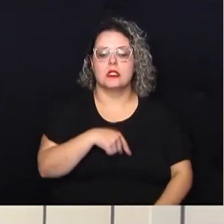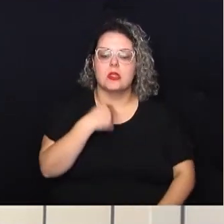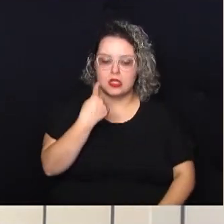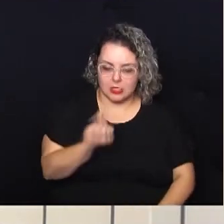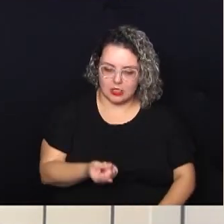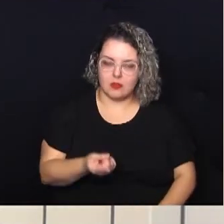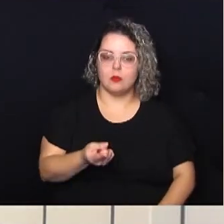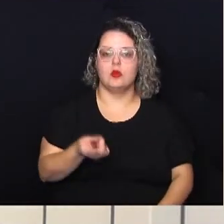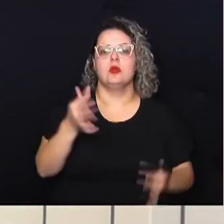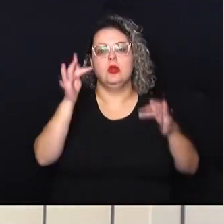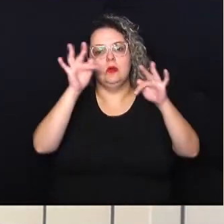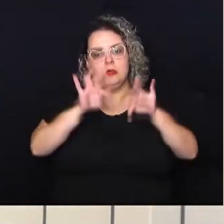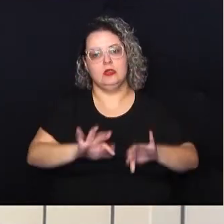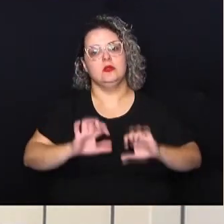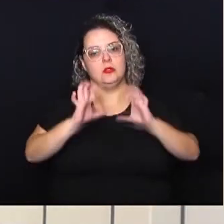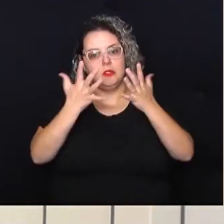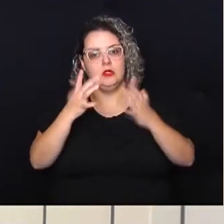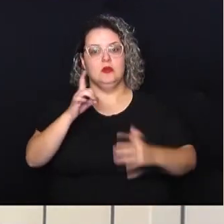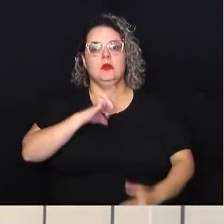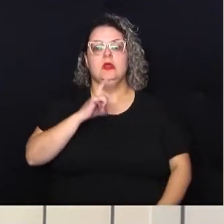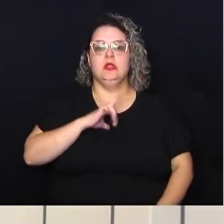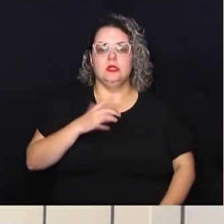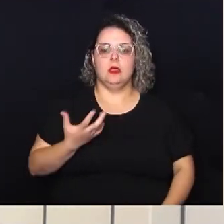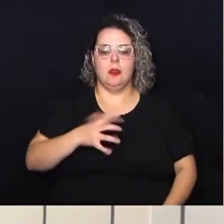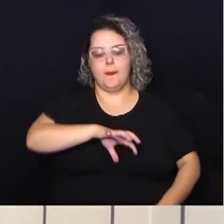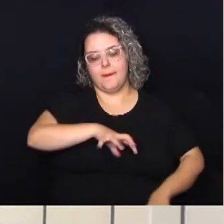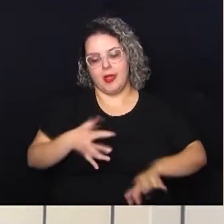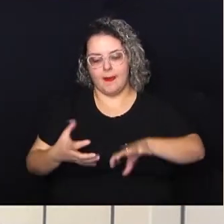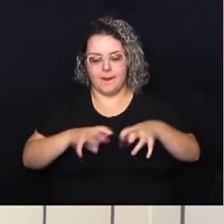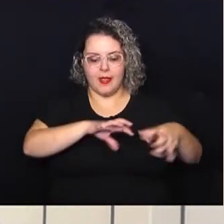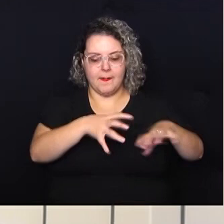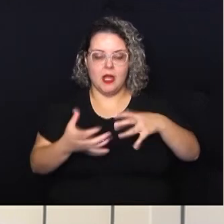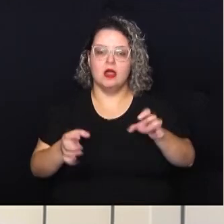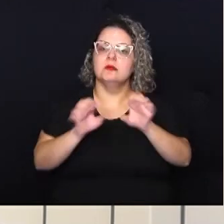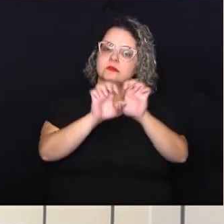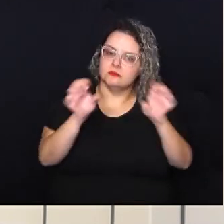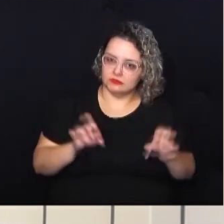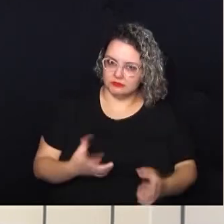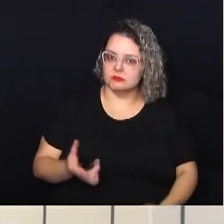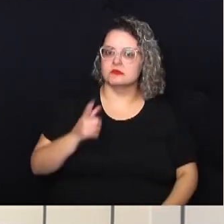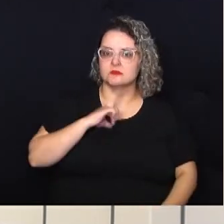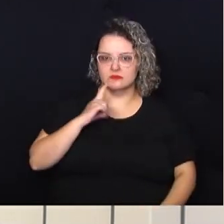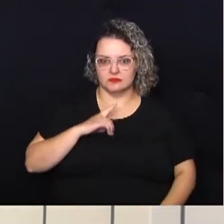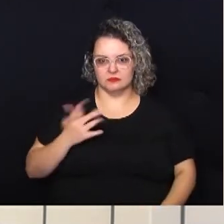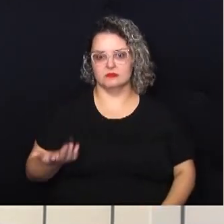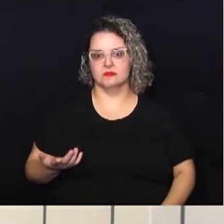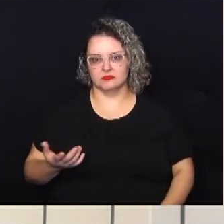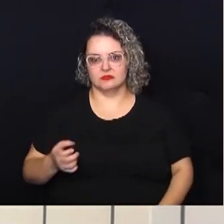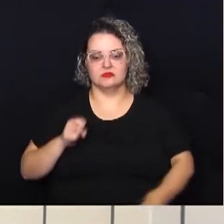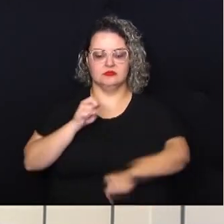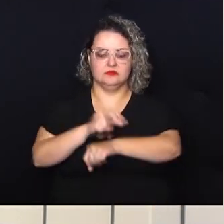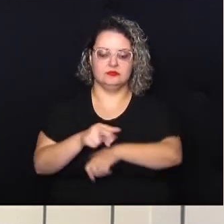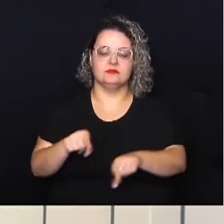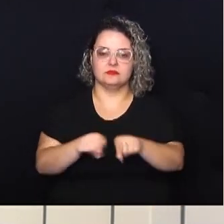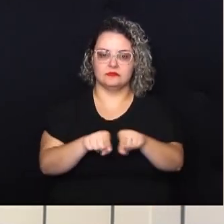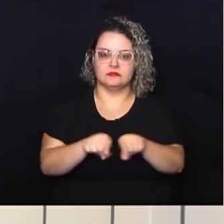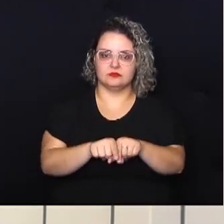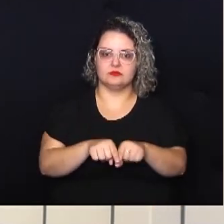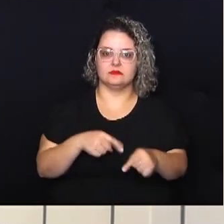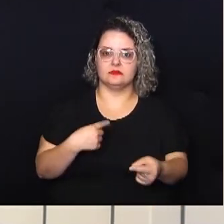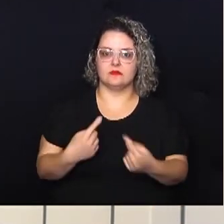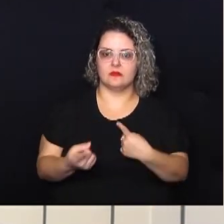a finalização do evento vai haver a desmontagem das estruturas, vai ter uma reserva de vagas também na Rua